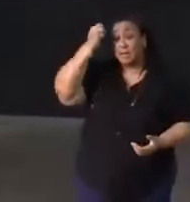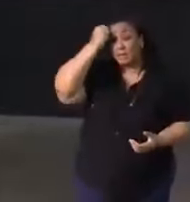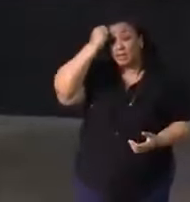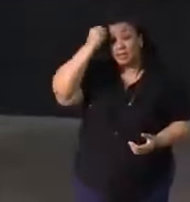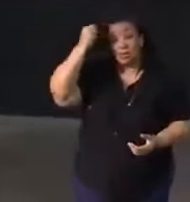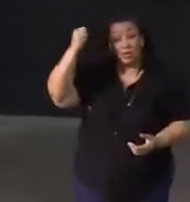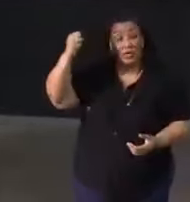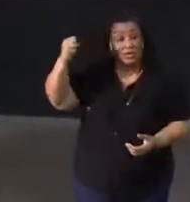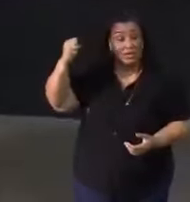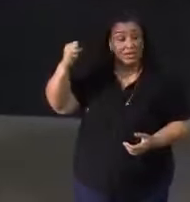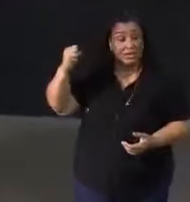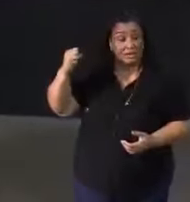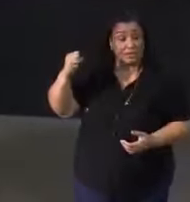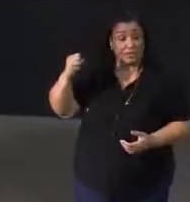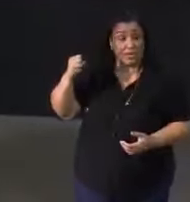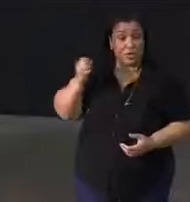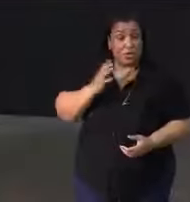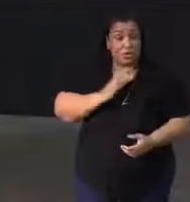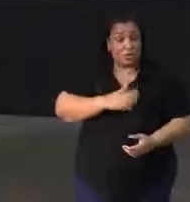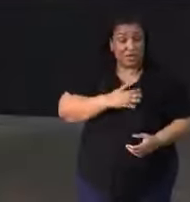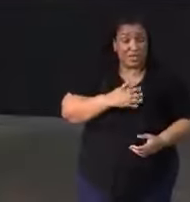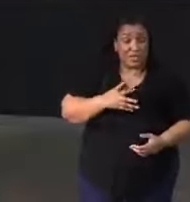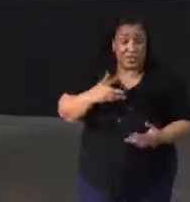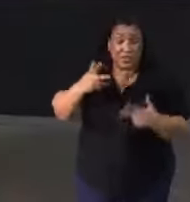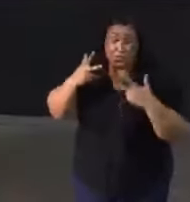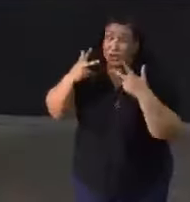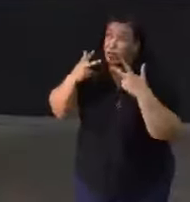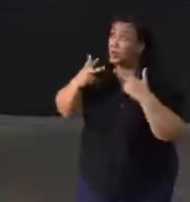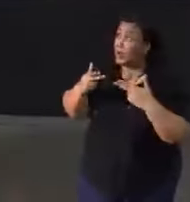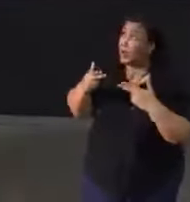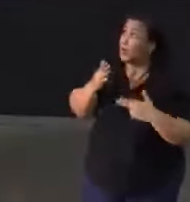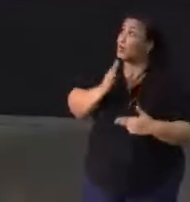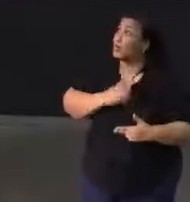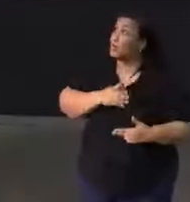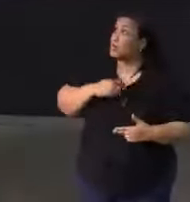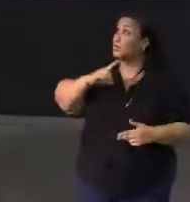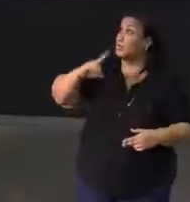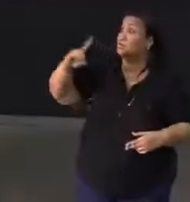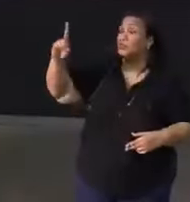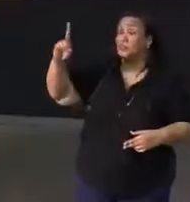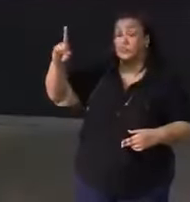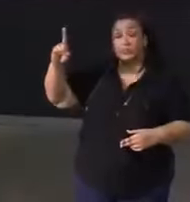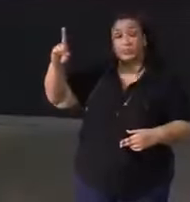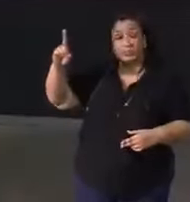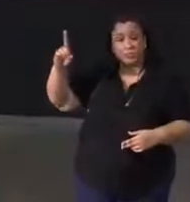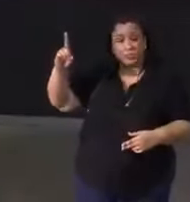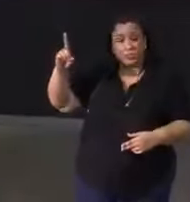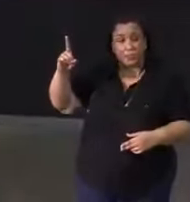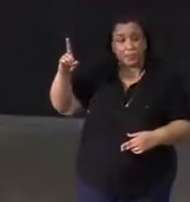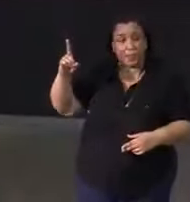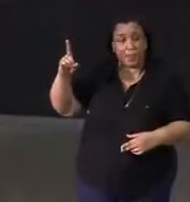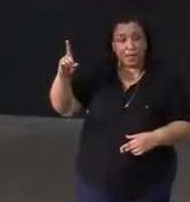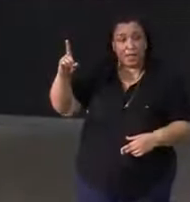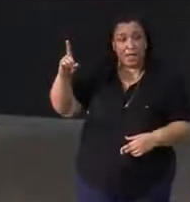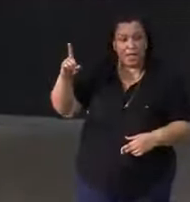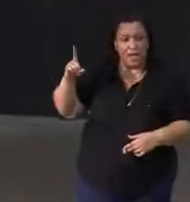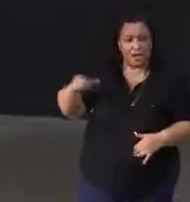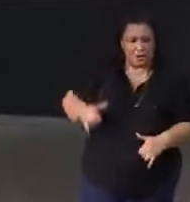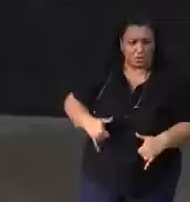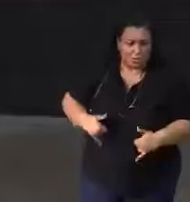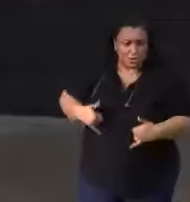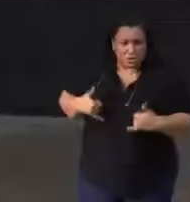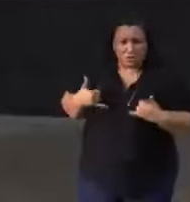tem um coração segundo o coração de Deus. Então haja na direção do Espírito Santo de Deus e saia desse lugar de